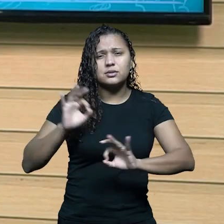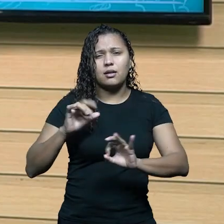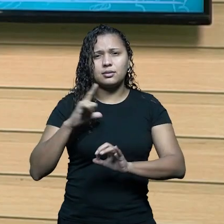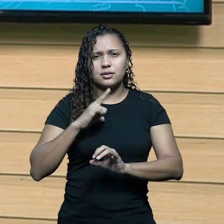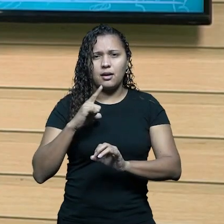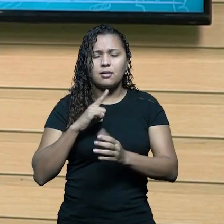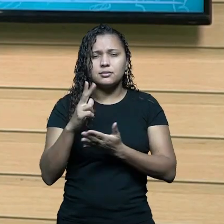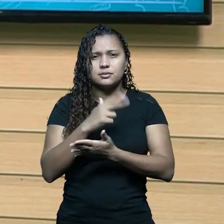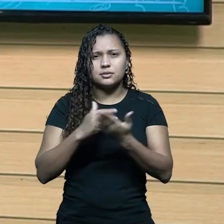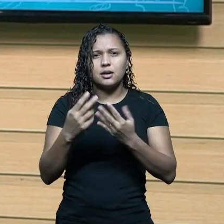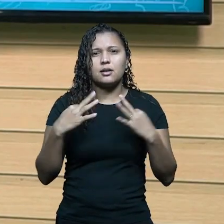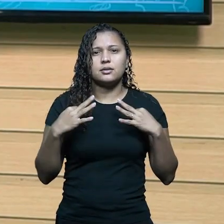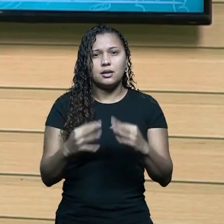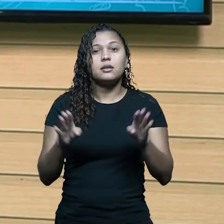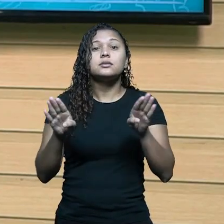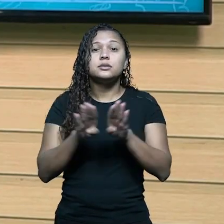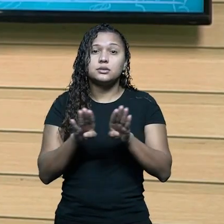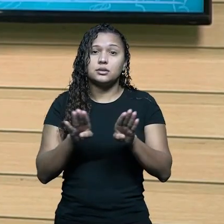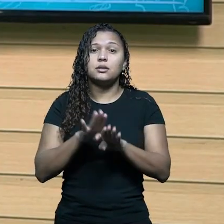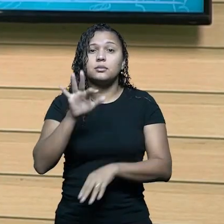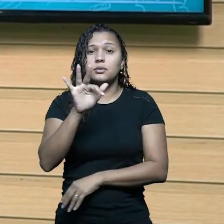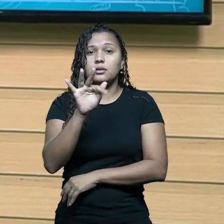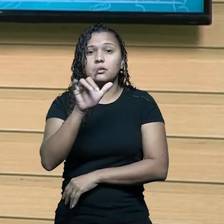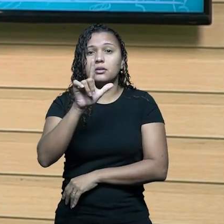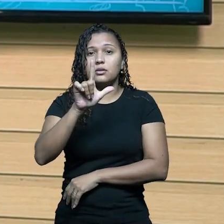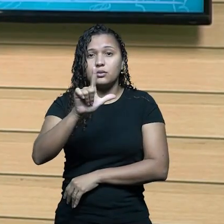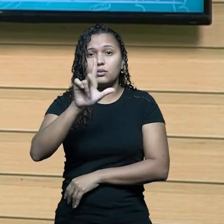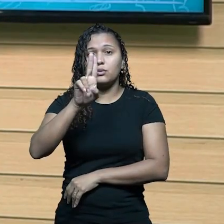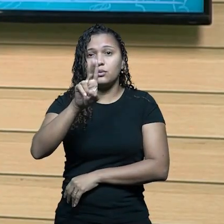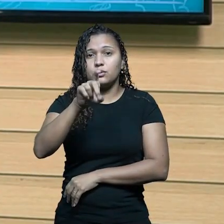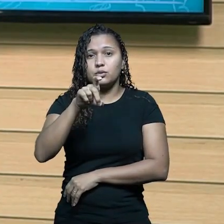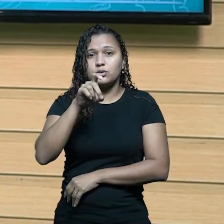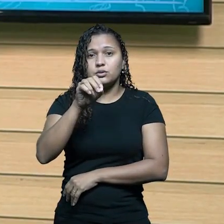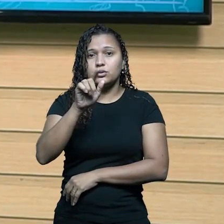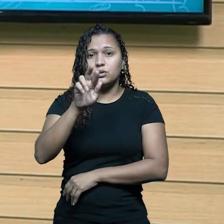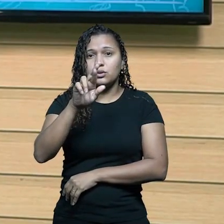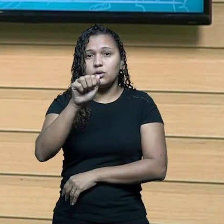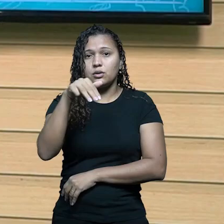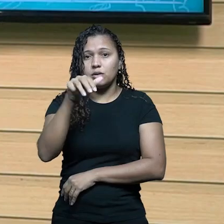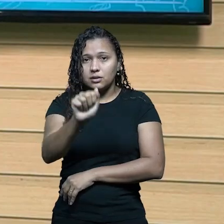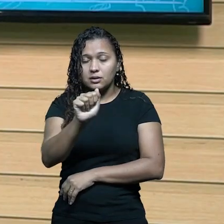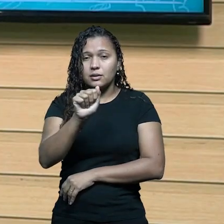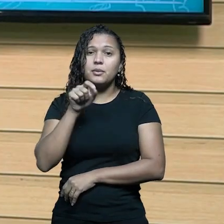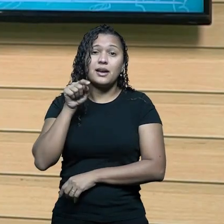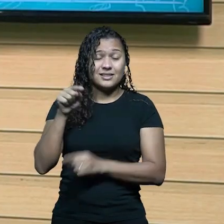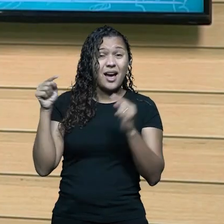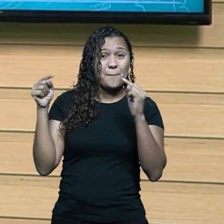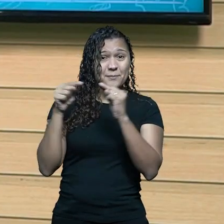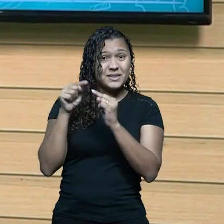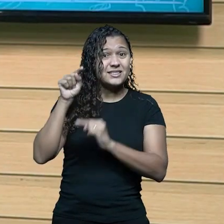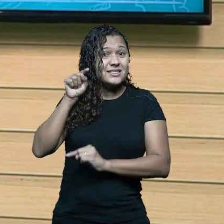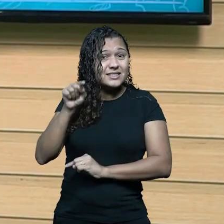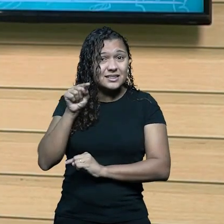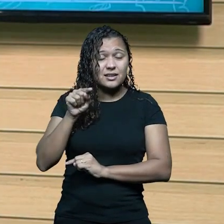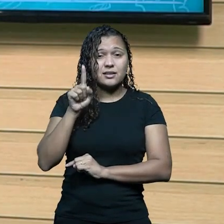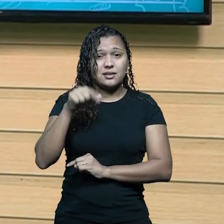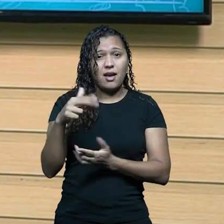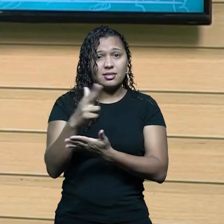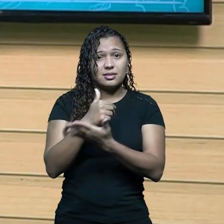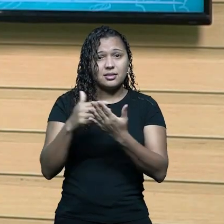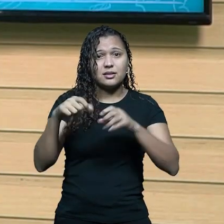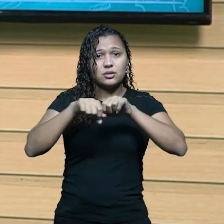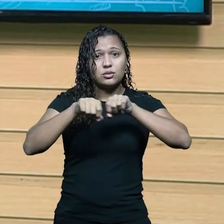desenho técnico, como também um fluxograma. Diferente do fluxograma que nós vimos anteriormente, este fluxograma de